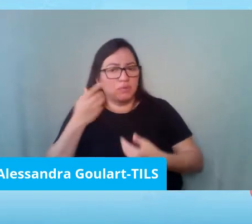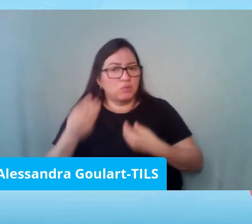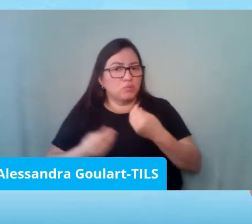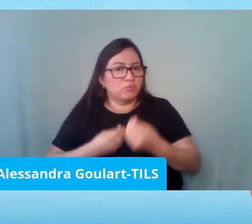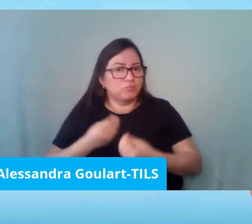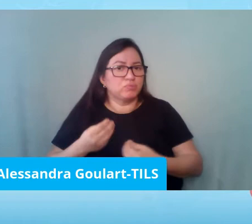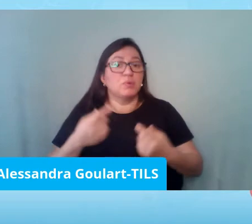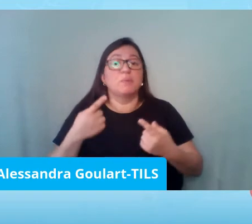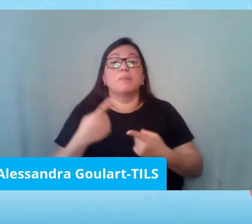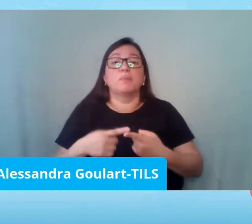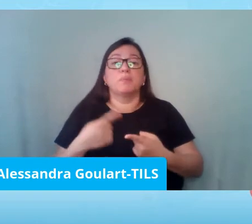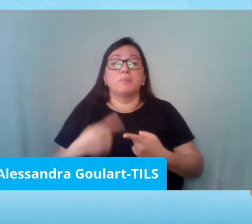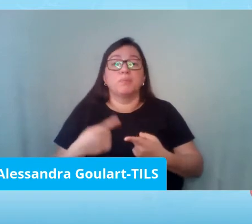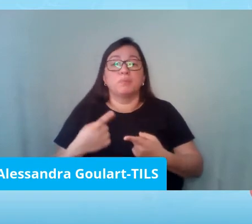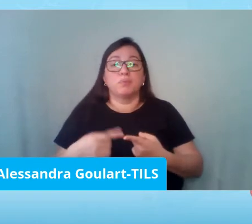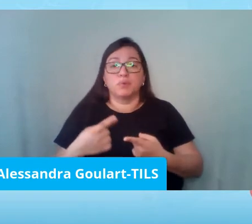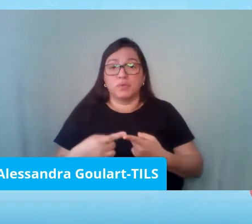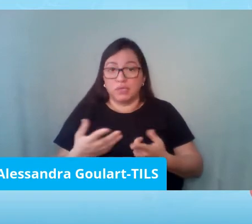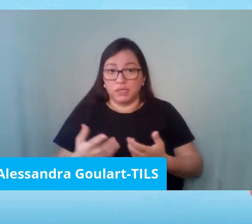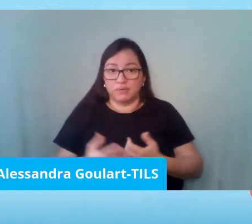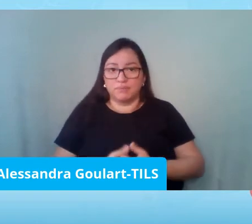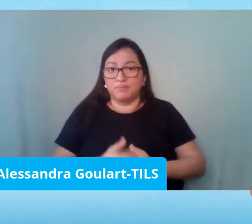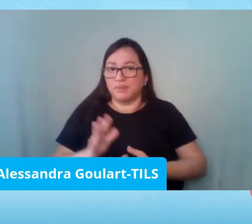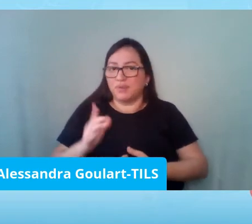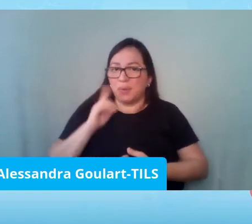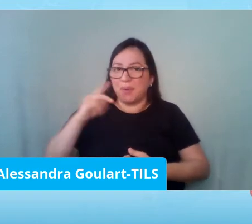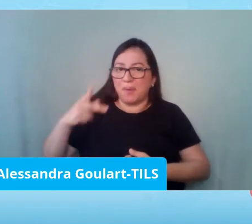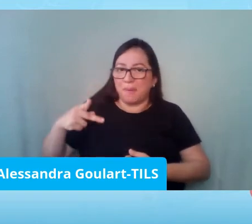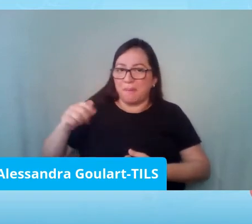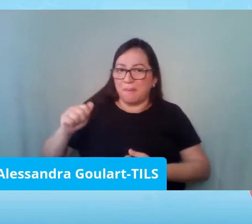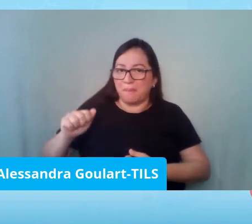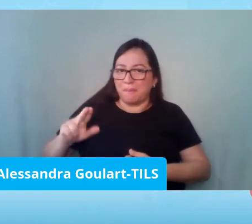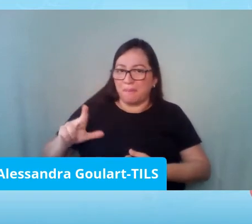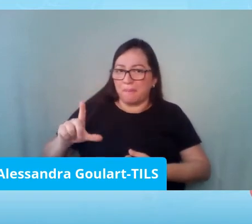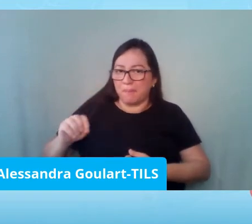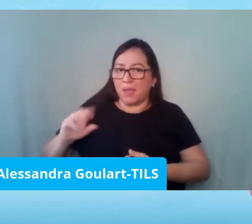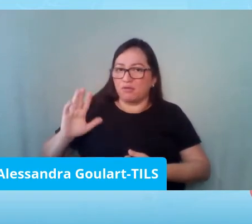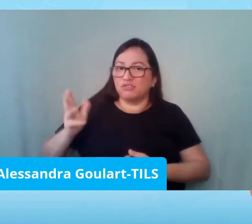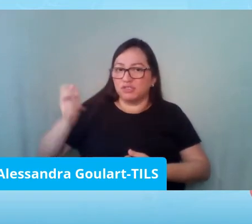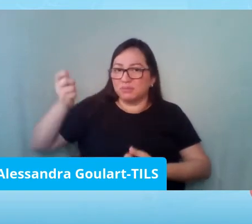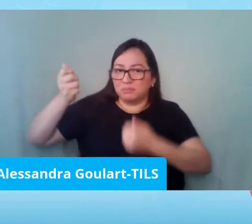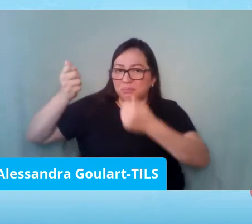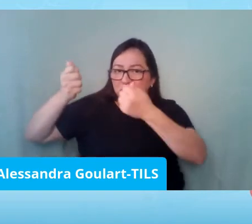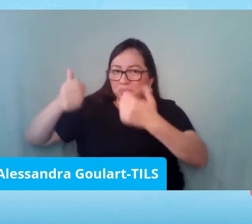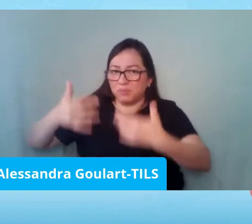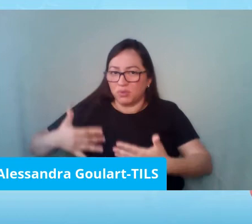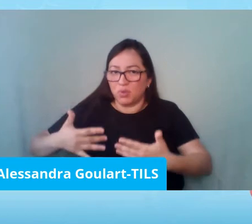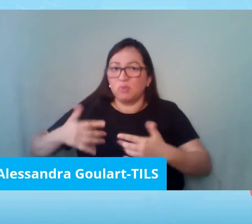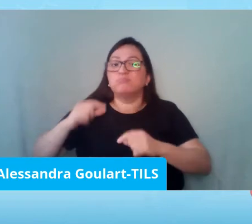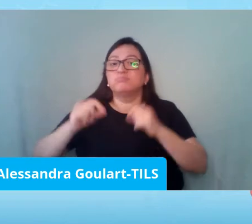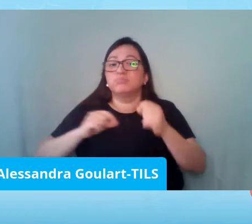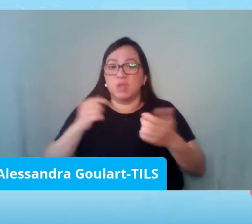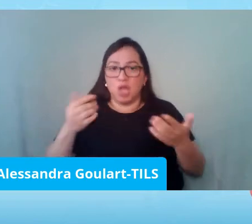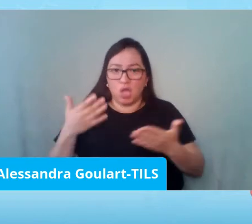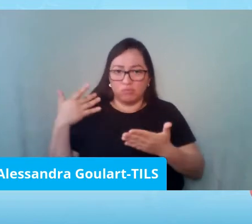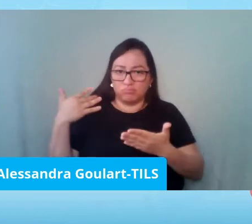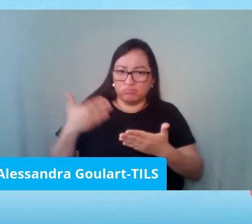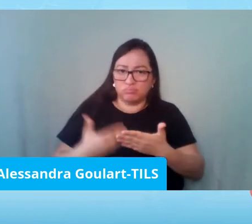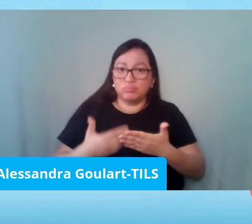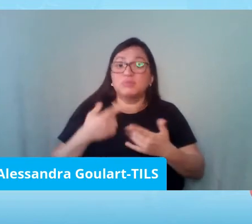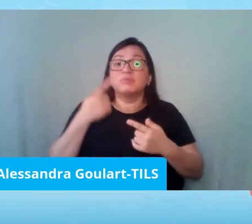né? E o Paulo disse isso, né? A gente tem um número considerável. Os últimos casos de transmissão vertical do HIV que a gente